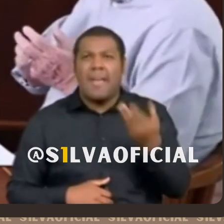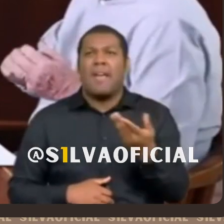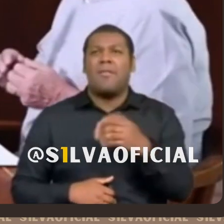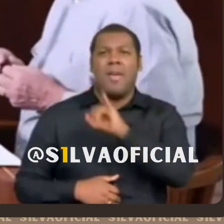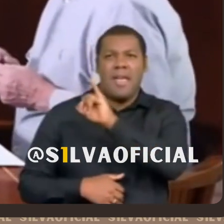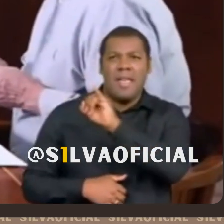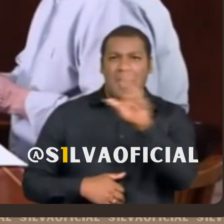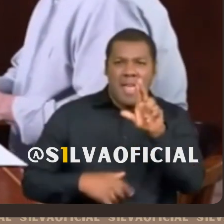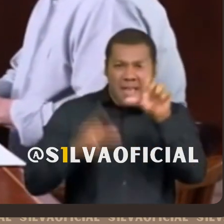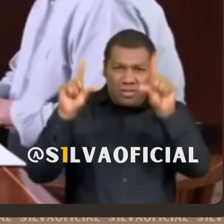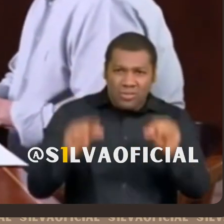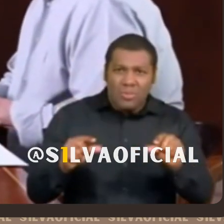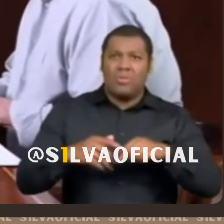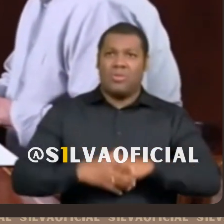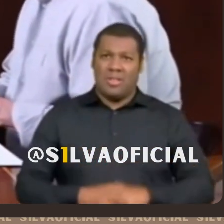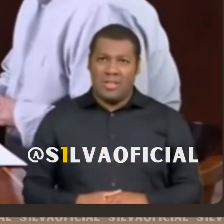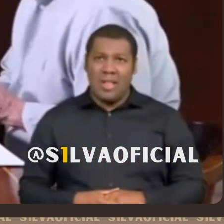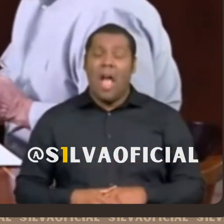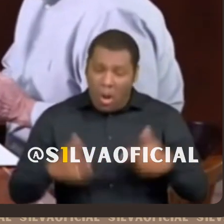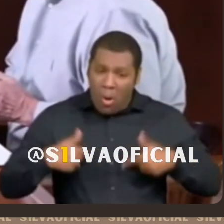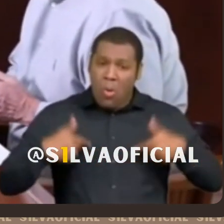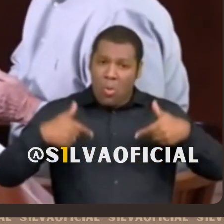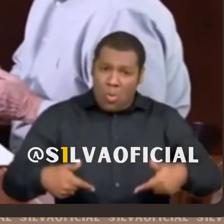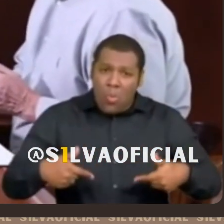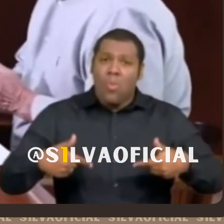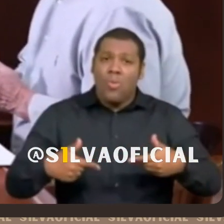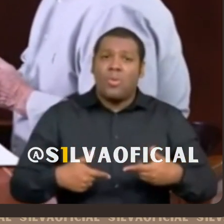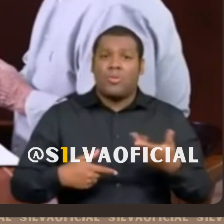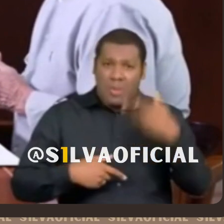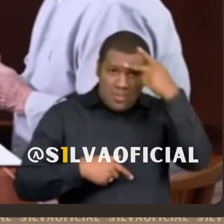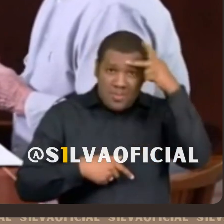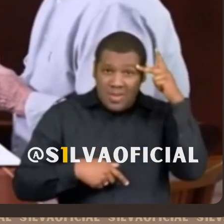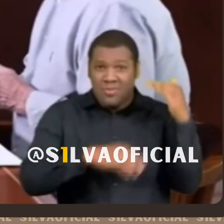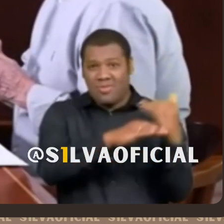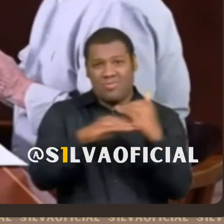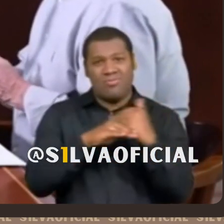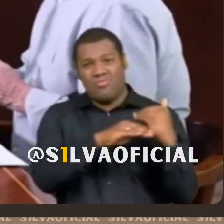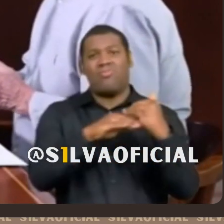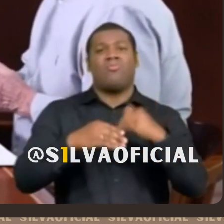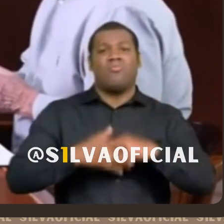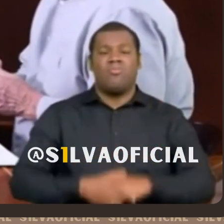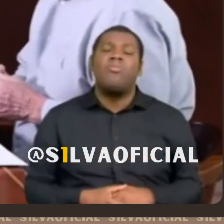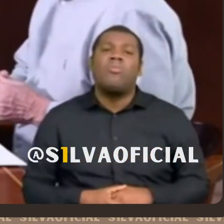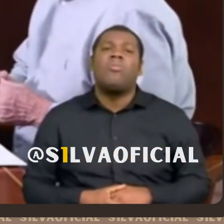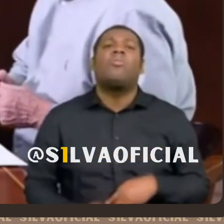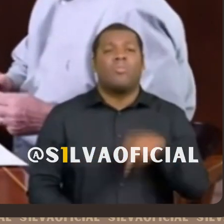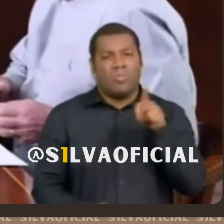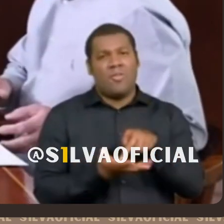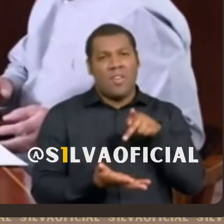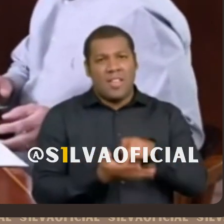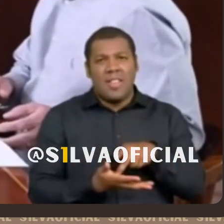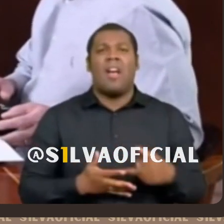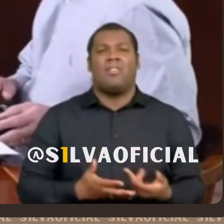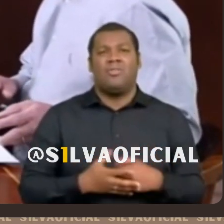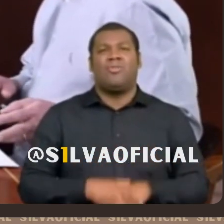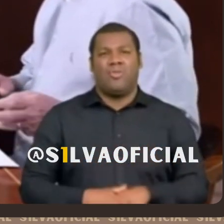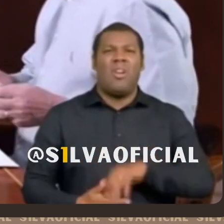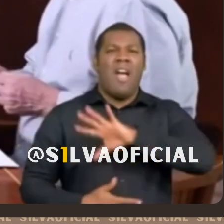Porque, obviamente, isso tem muita coisa para fazer. Ô, show, é verdade que o continente africano é um continente